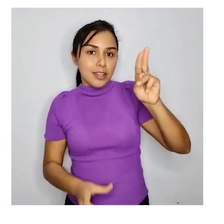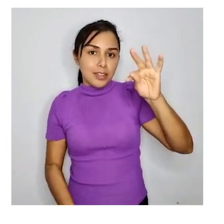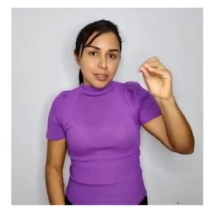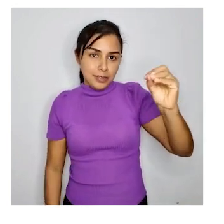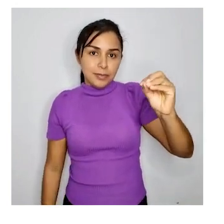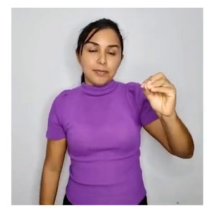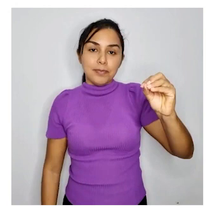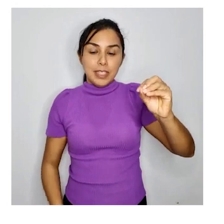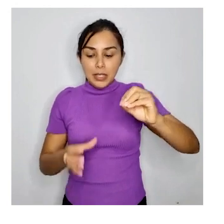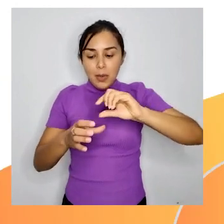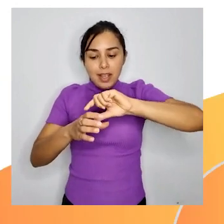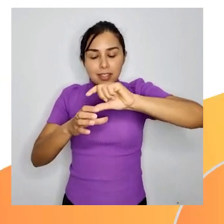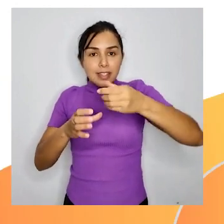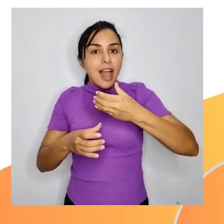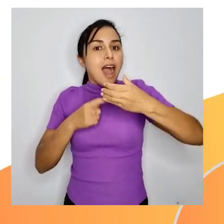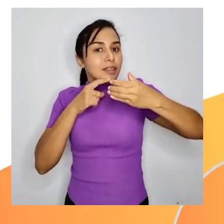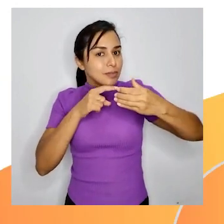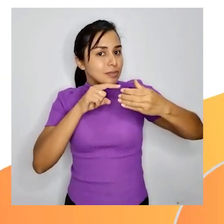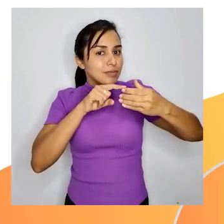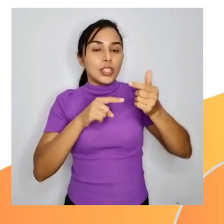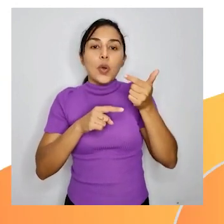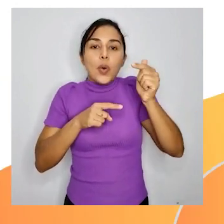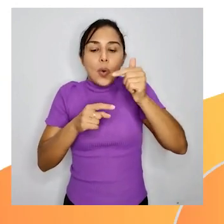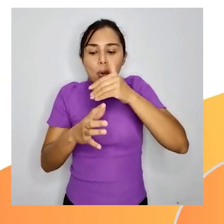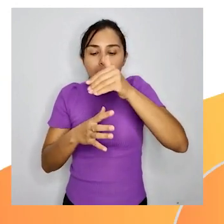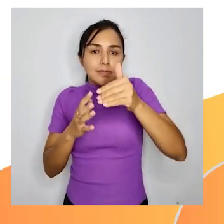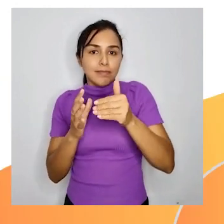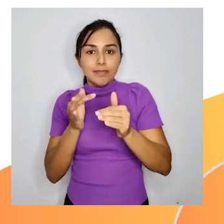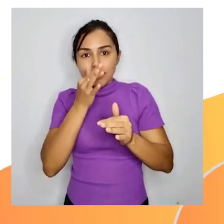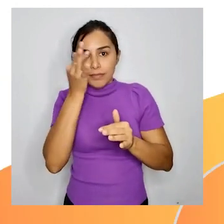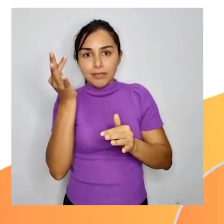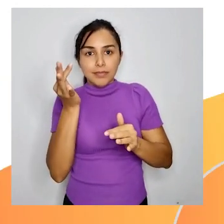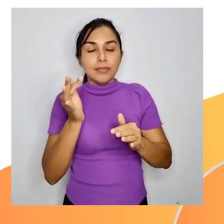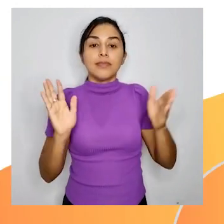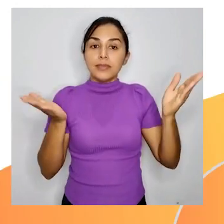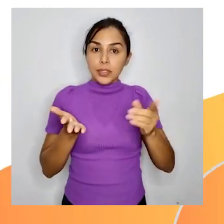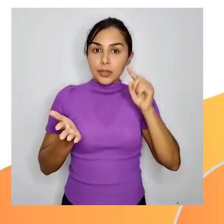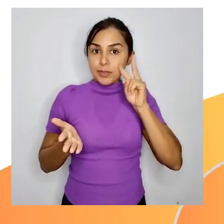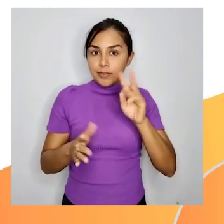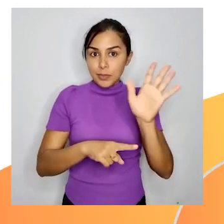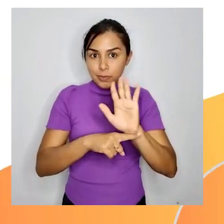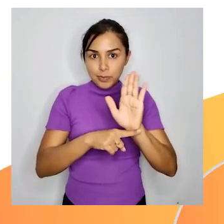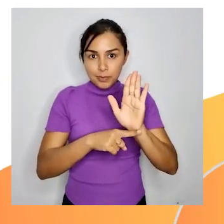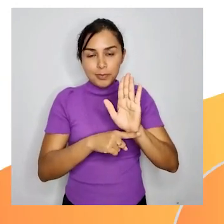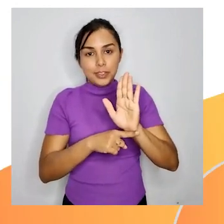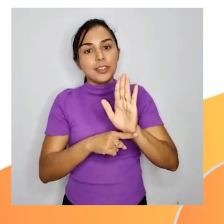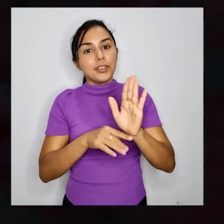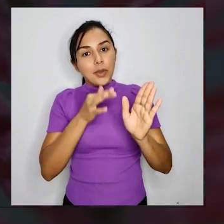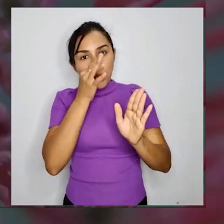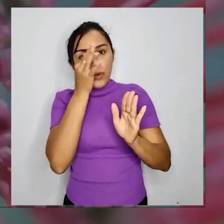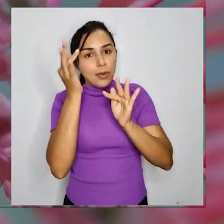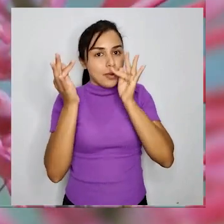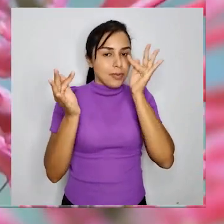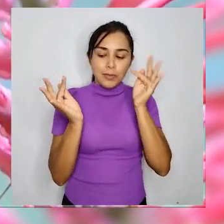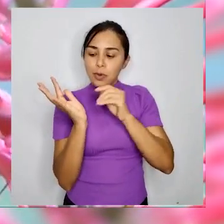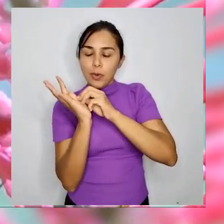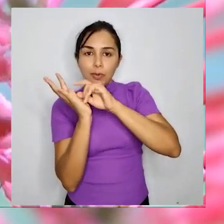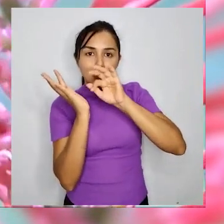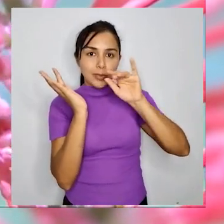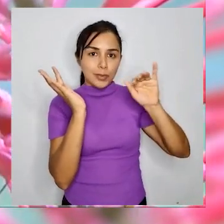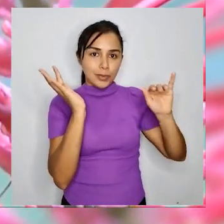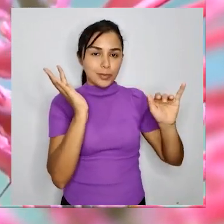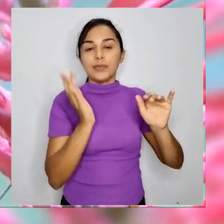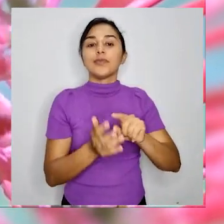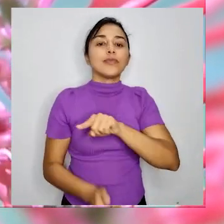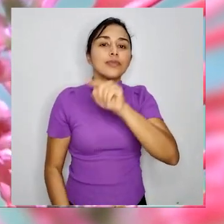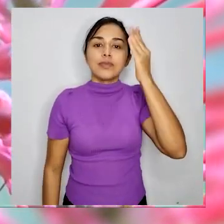outras partes da flor. Agora nós vamos assistir um vídeo sobre a polinização das flores. Espero você! Você